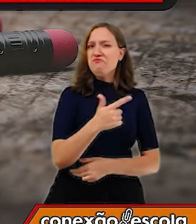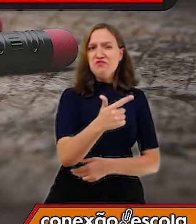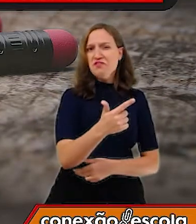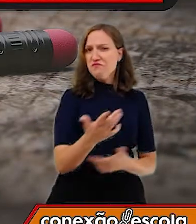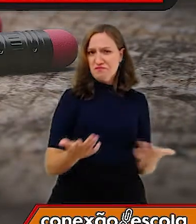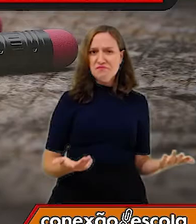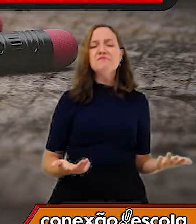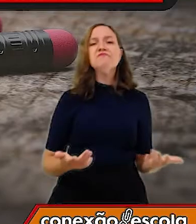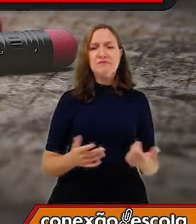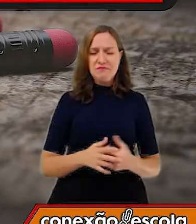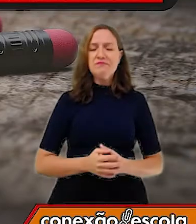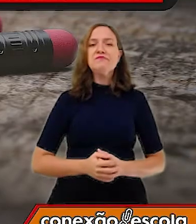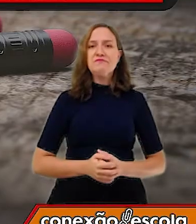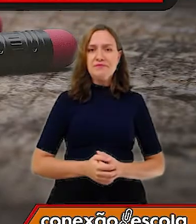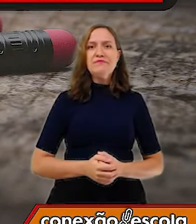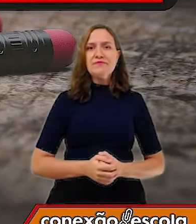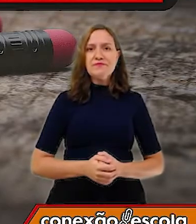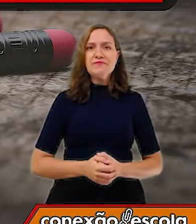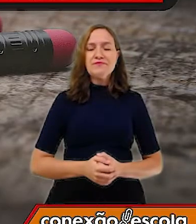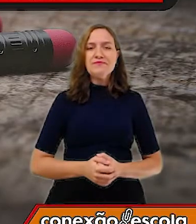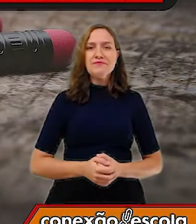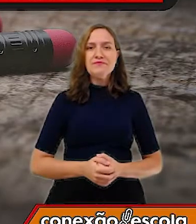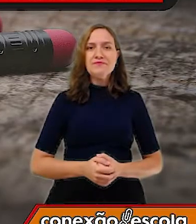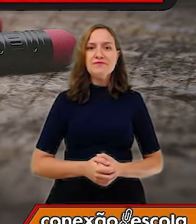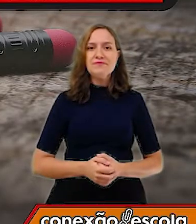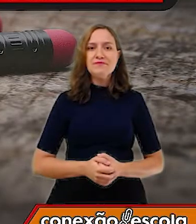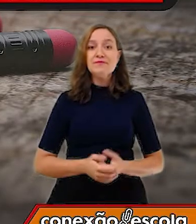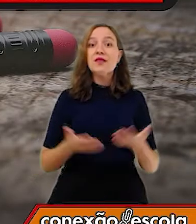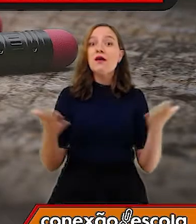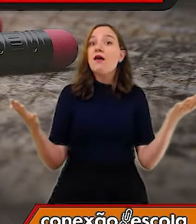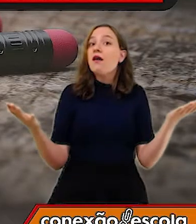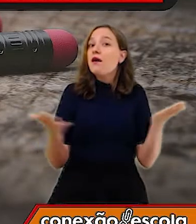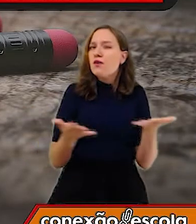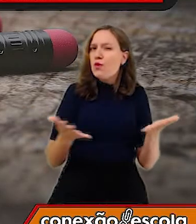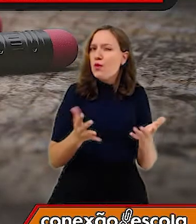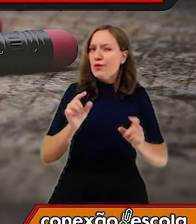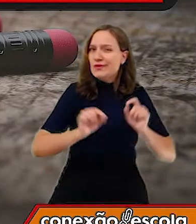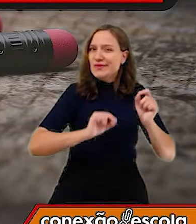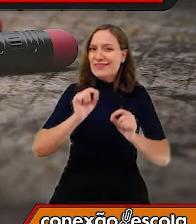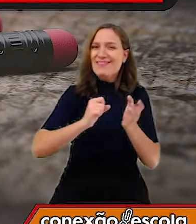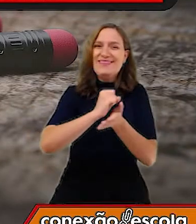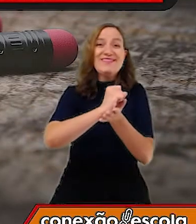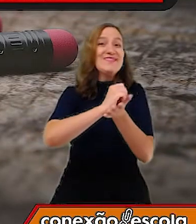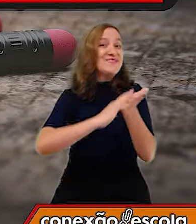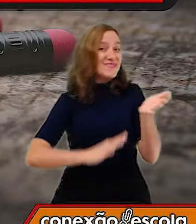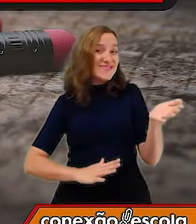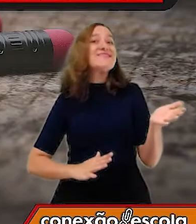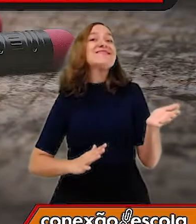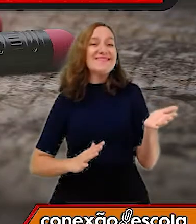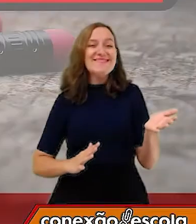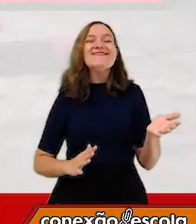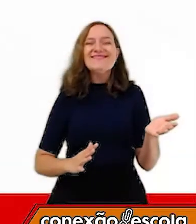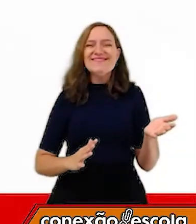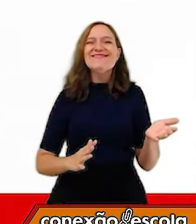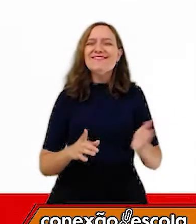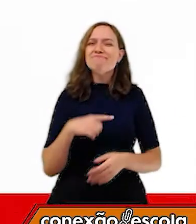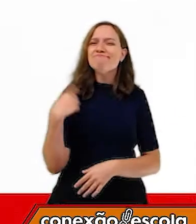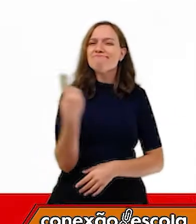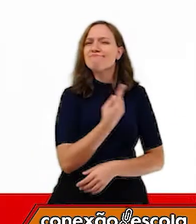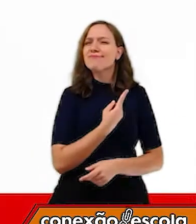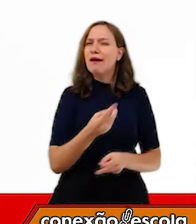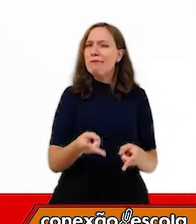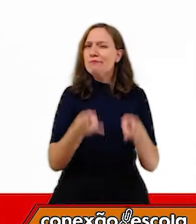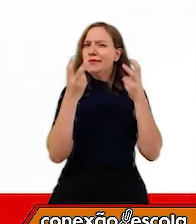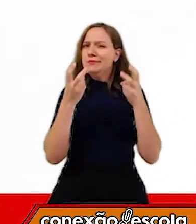os elementos não vivos. Então, agora é hora da atividade. Nós vamos